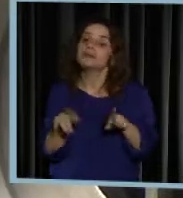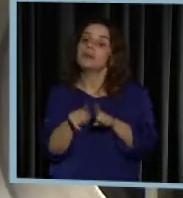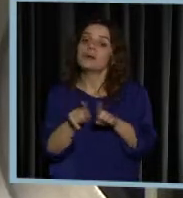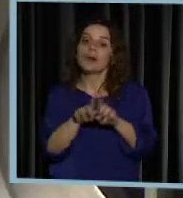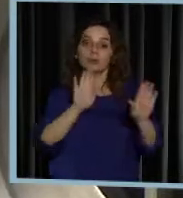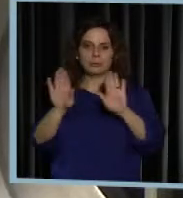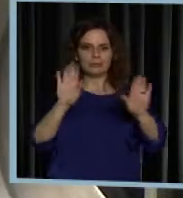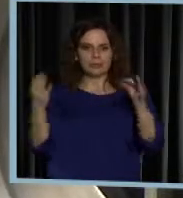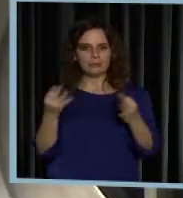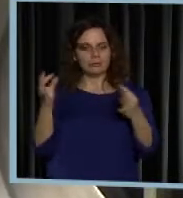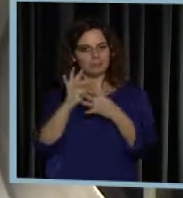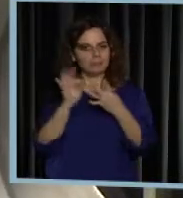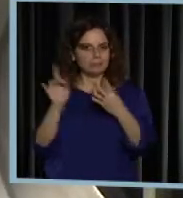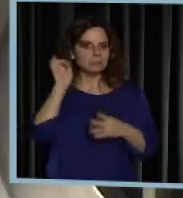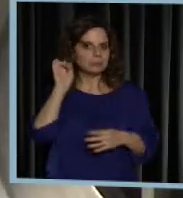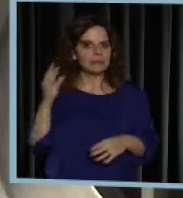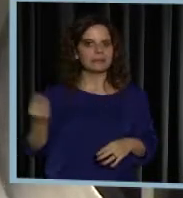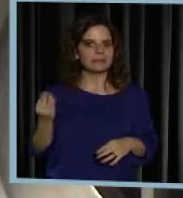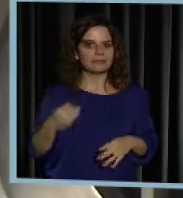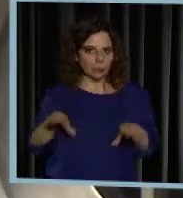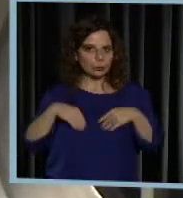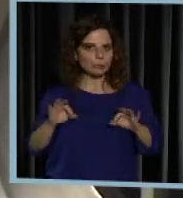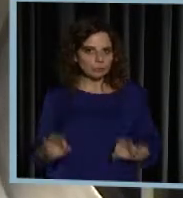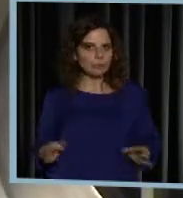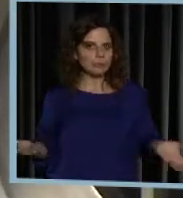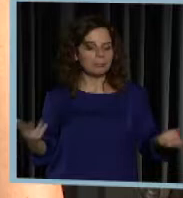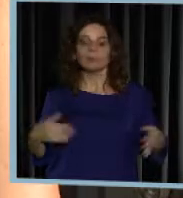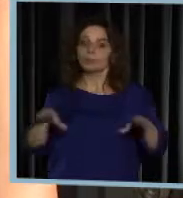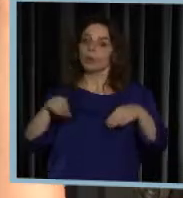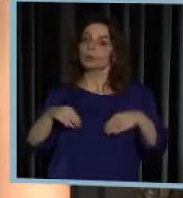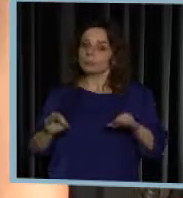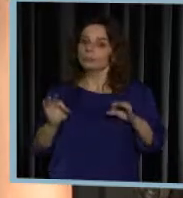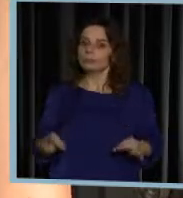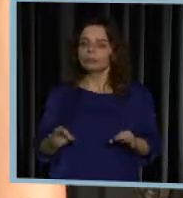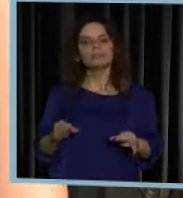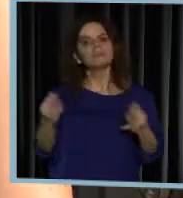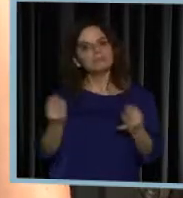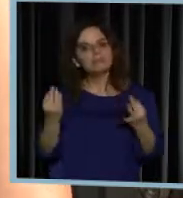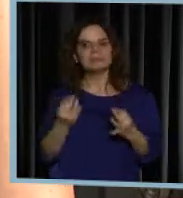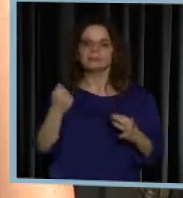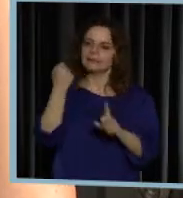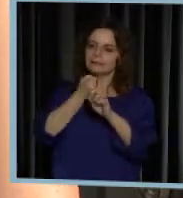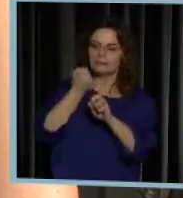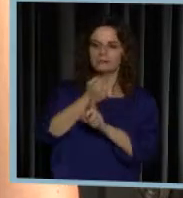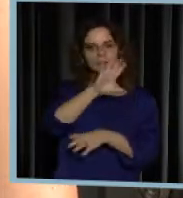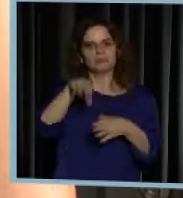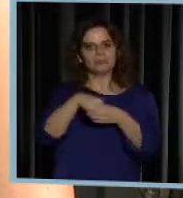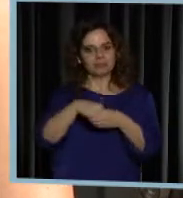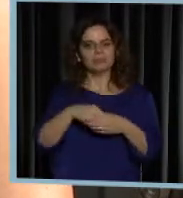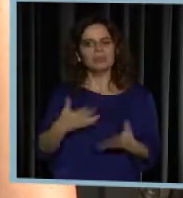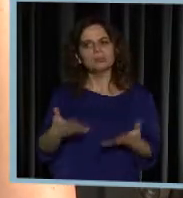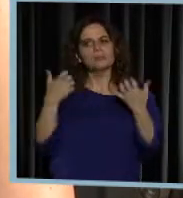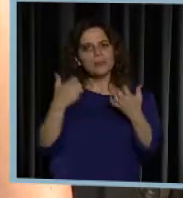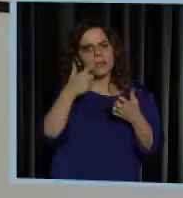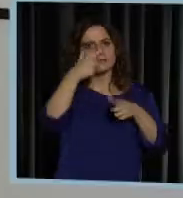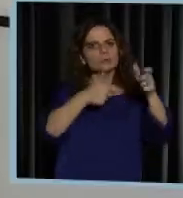na exposição. É uma característica importante, não é? Assumida. Assumida, e fez parte, de facto, do nosso desafio. Nós queríamos